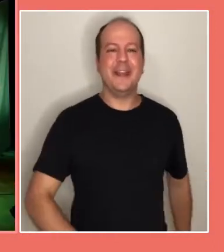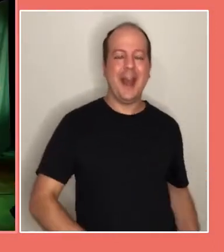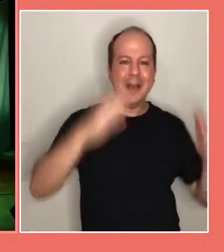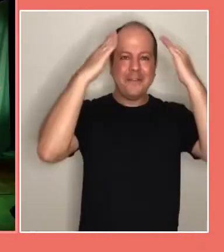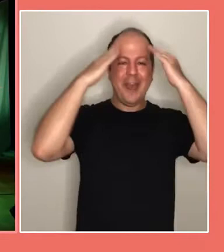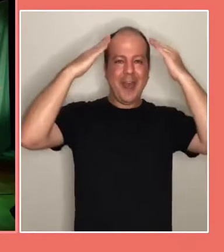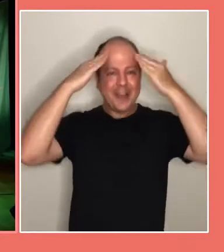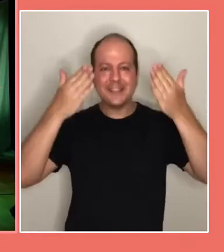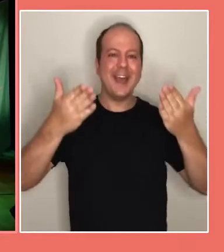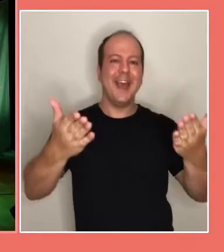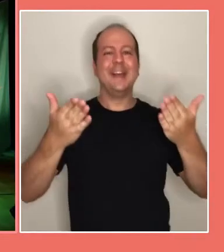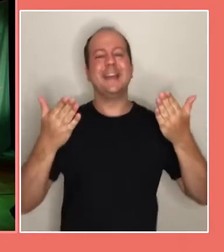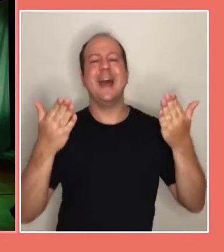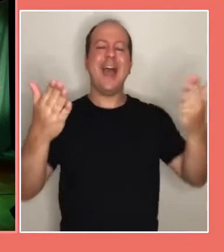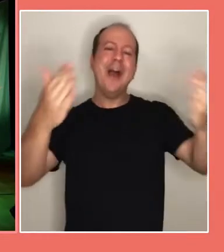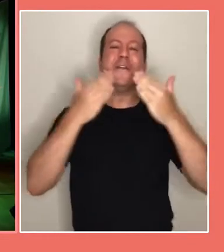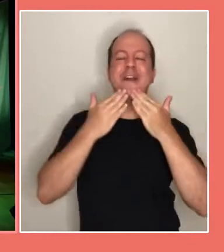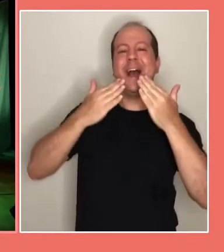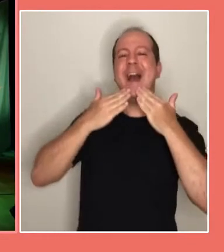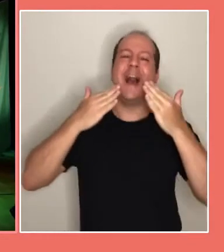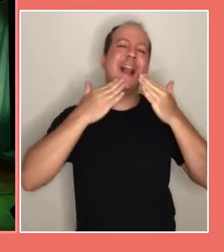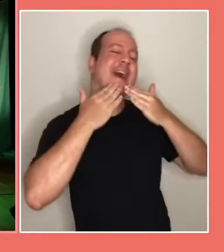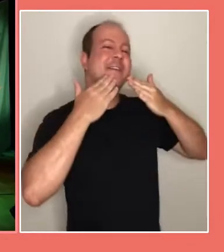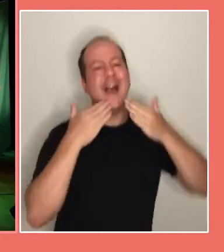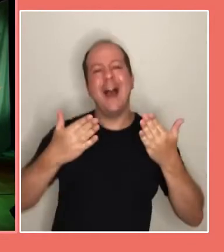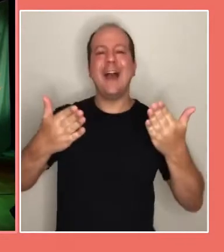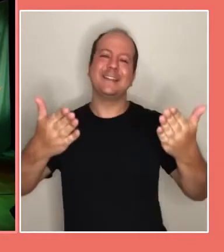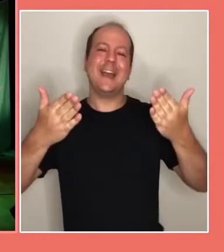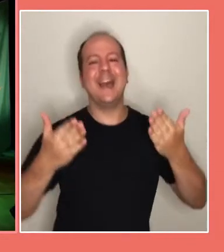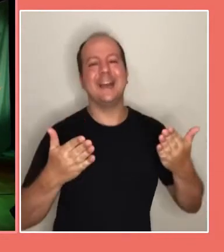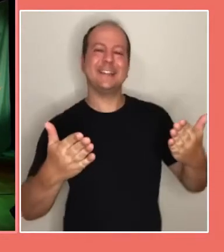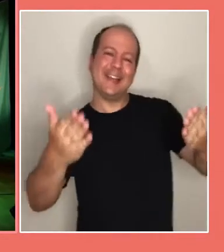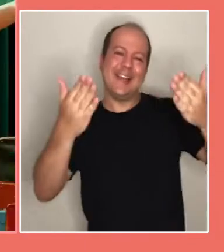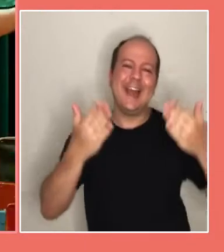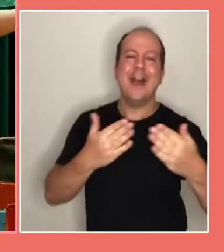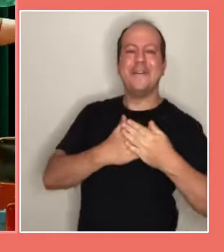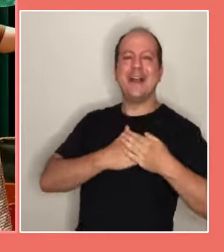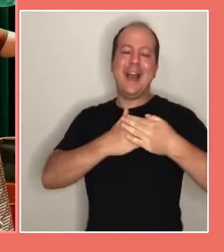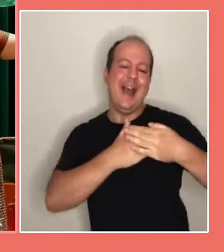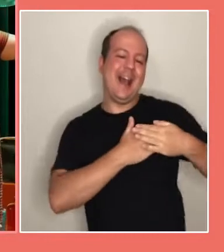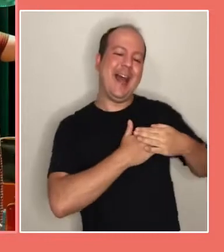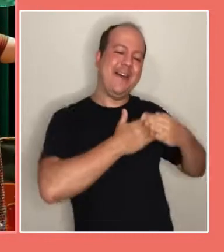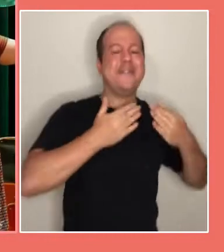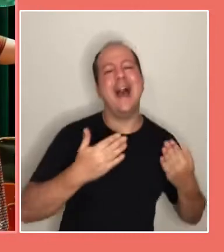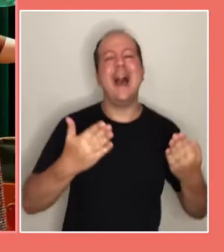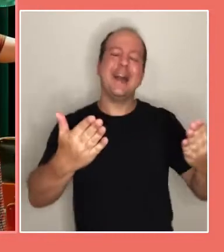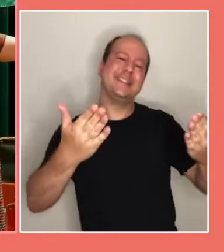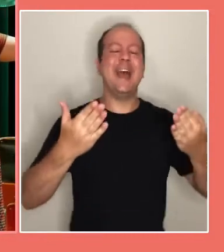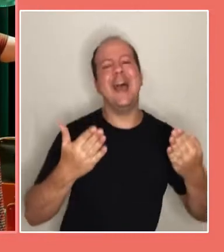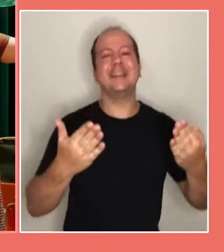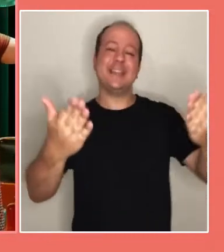Funga, aláfia, axé, axé. Funga, aláfia, axé, axé. Funga,